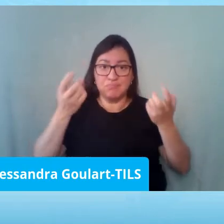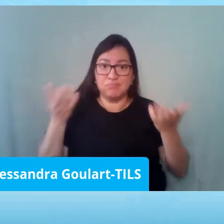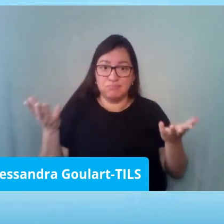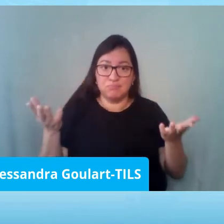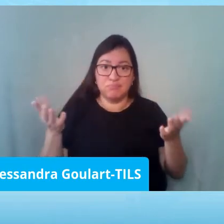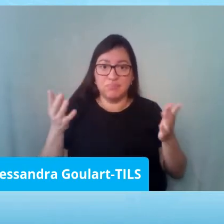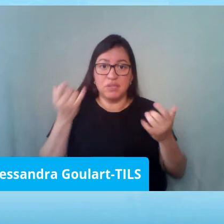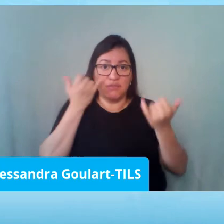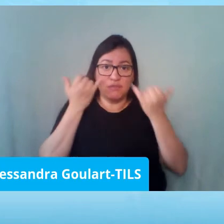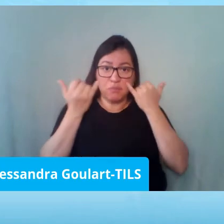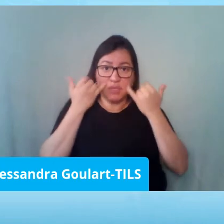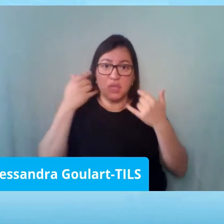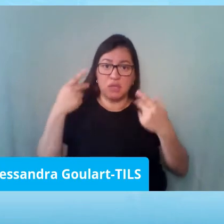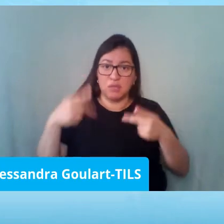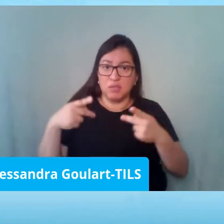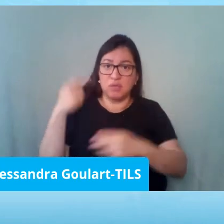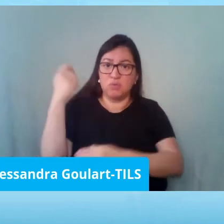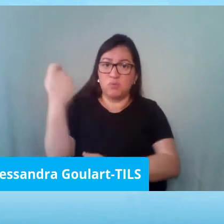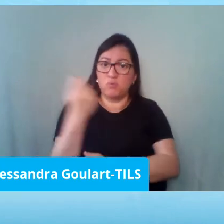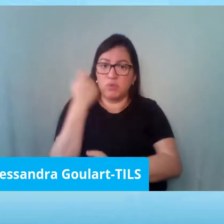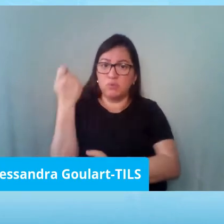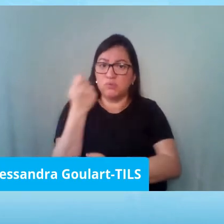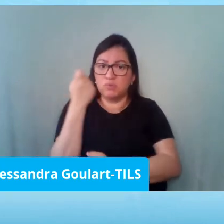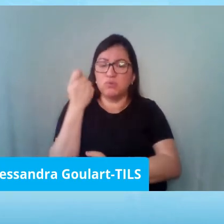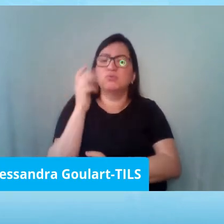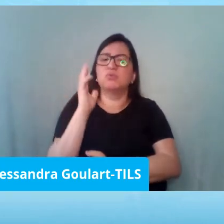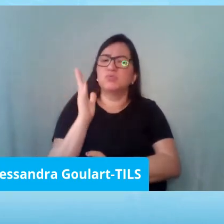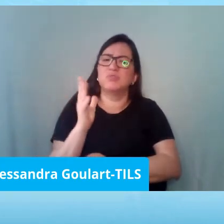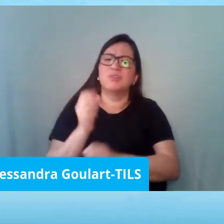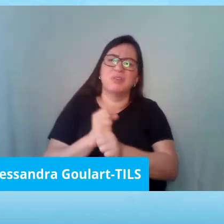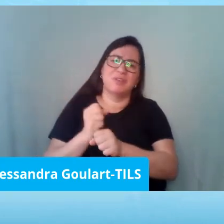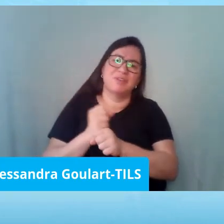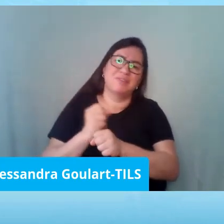O Rio Grande do Sul realmente há muitos anos a gente